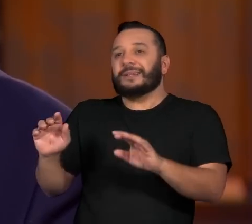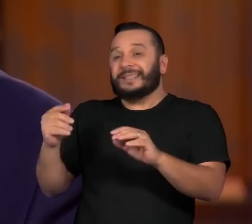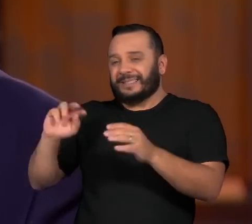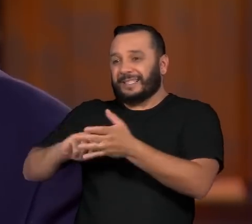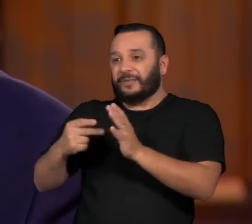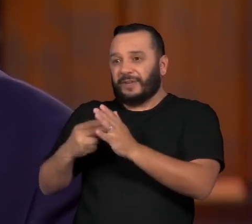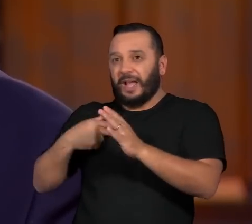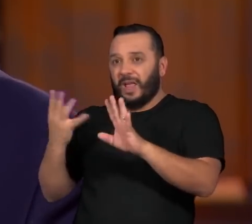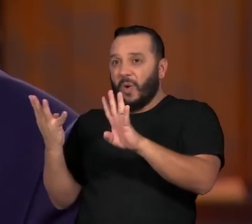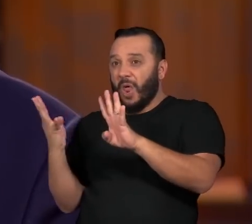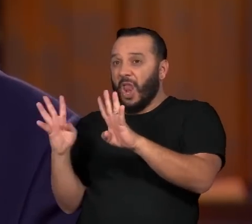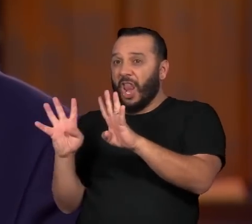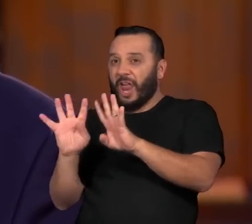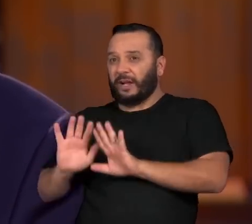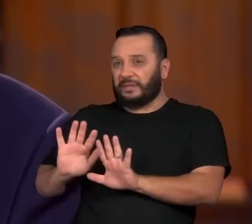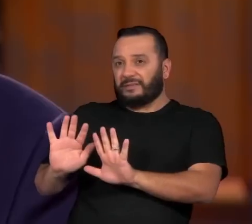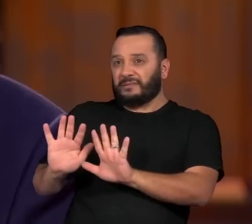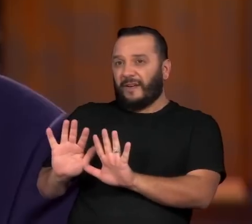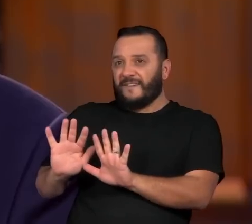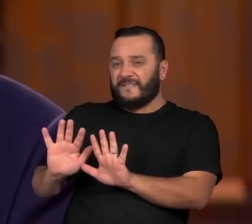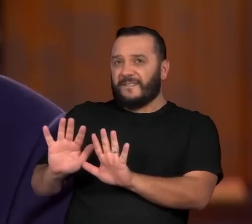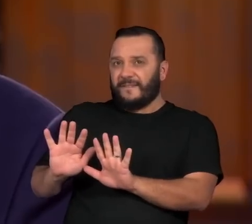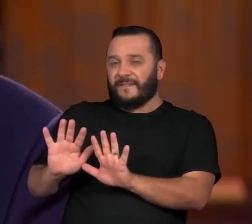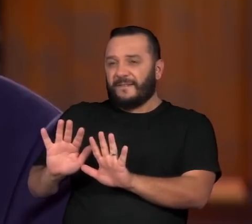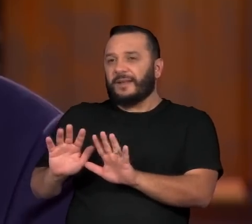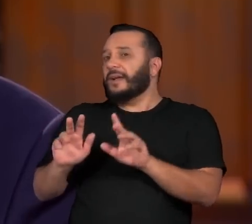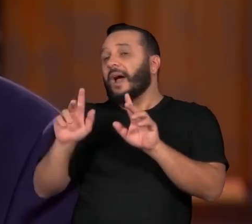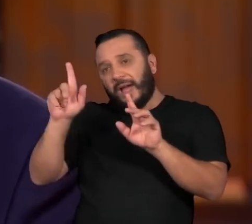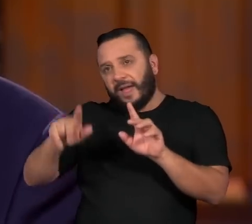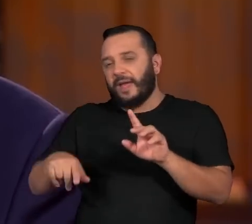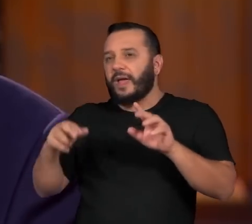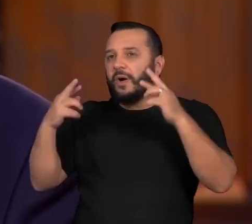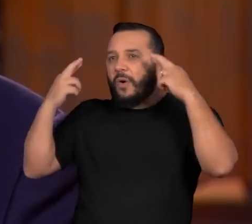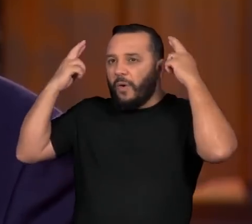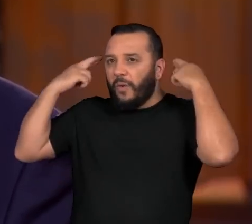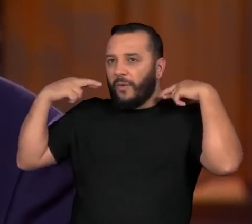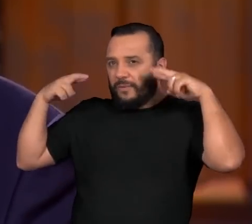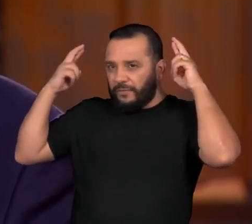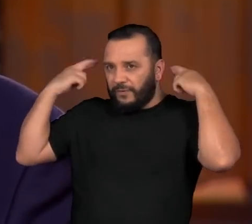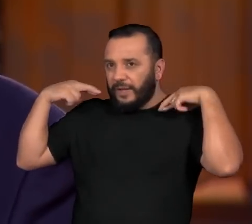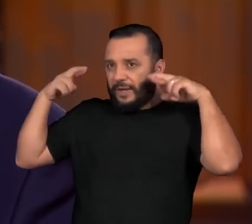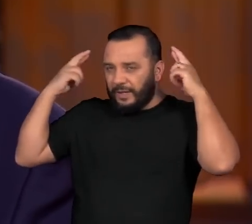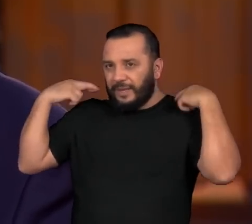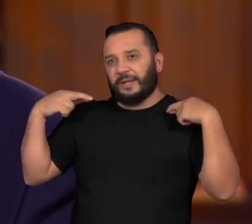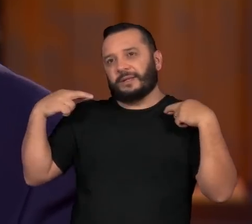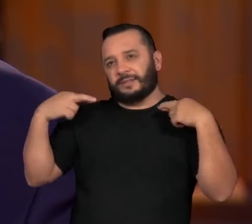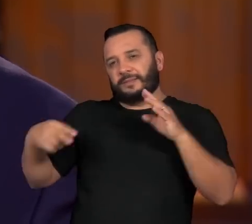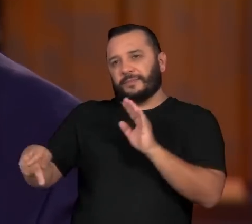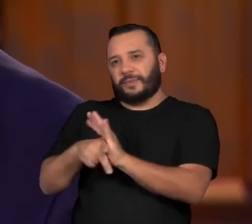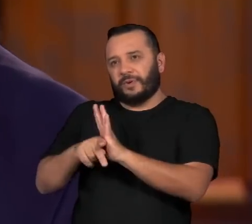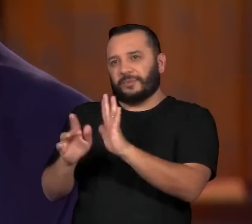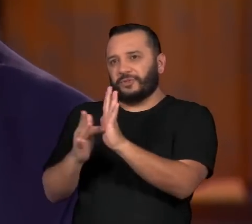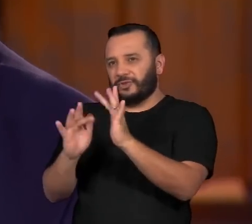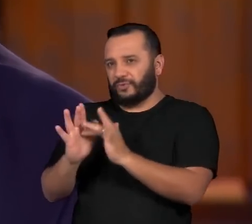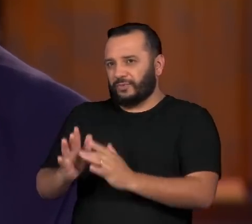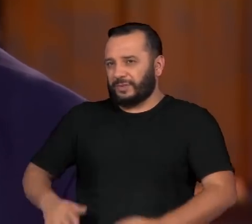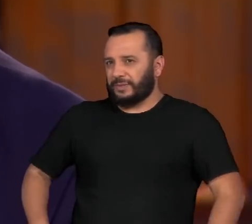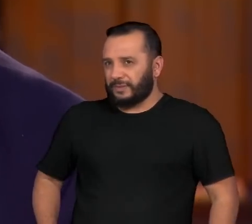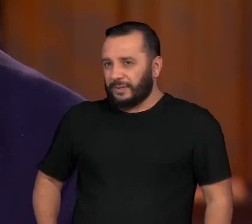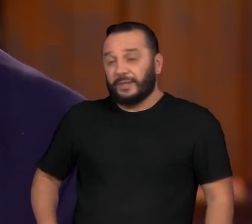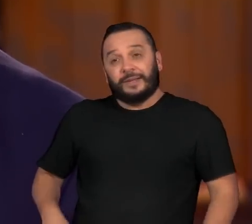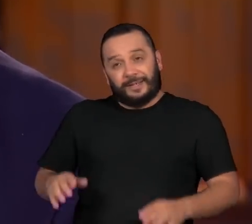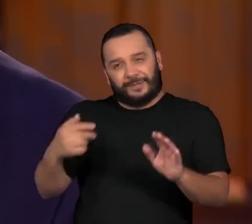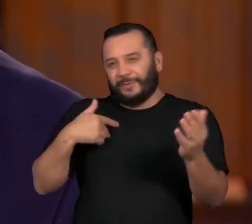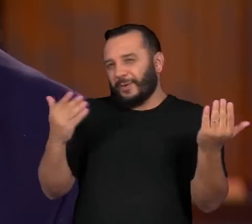segurar as pessoas no ovelhas do rebanho de Nosso Senhor. Eu não estou me referindo a